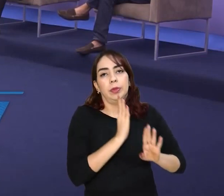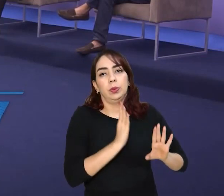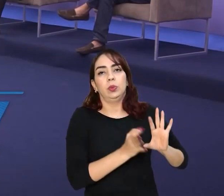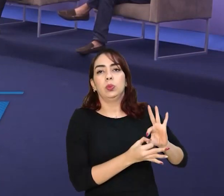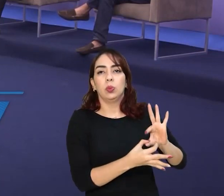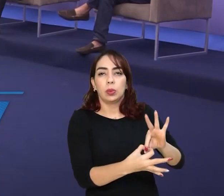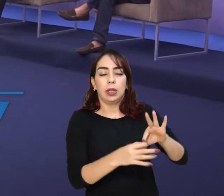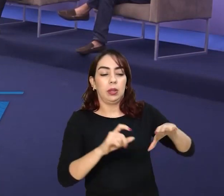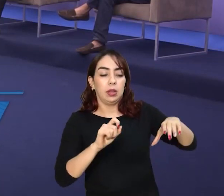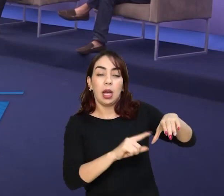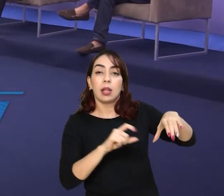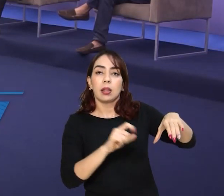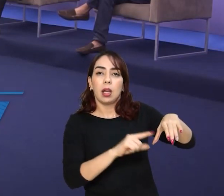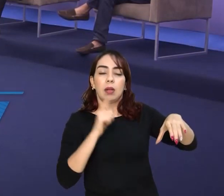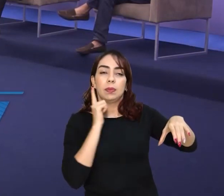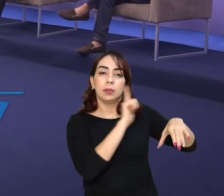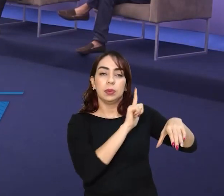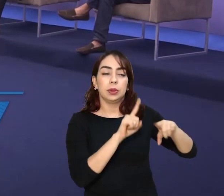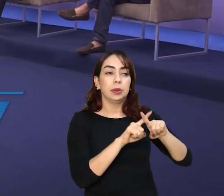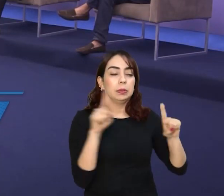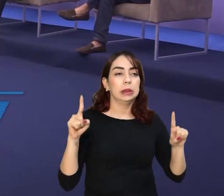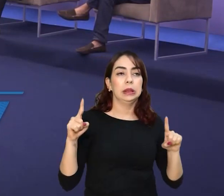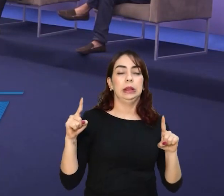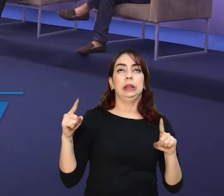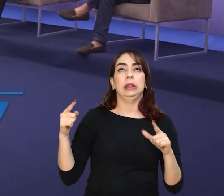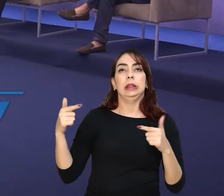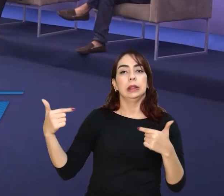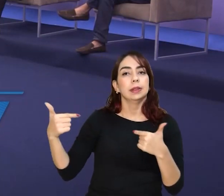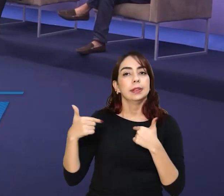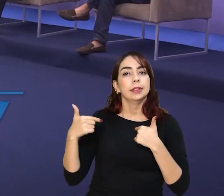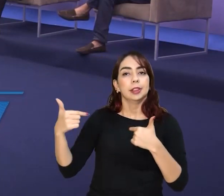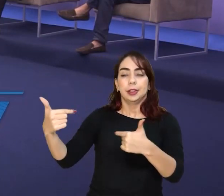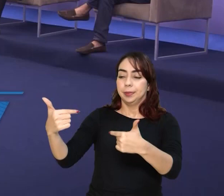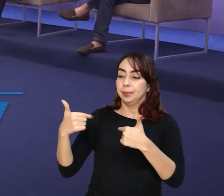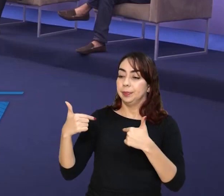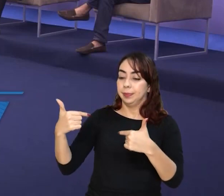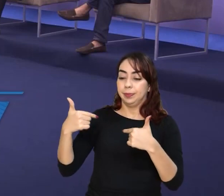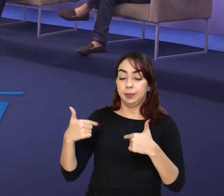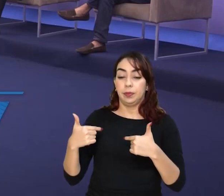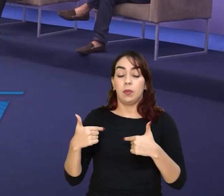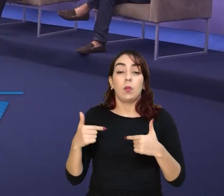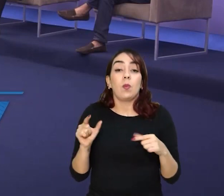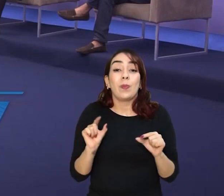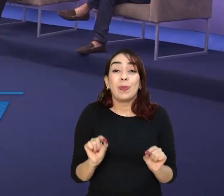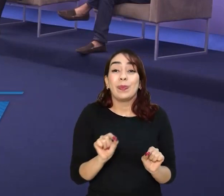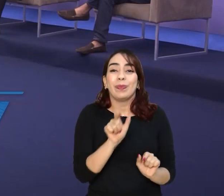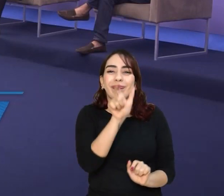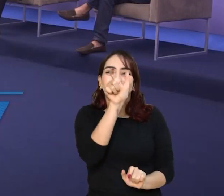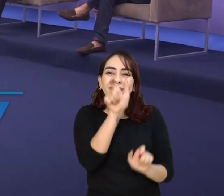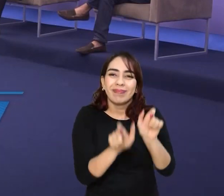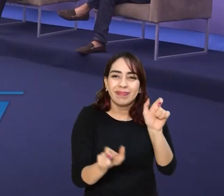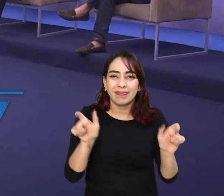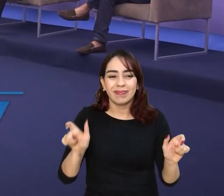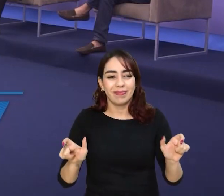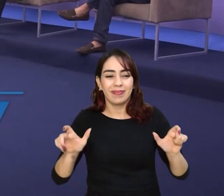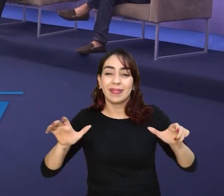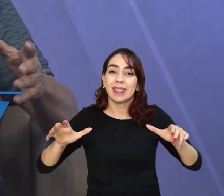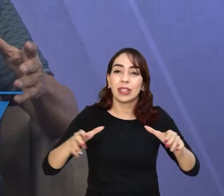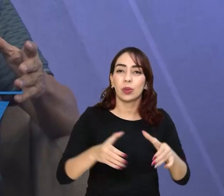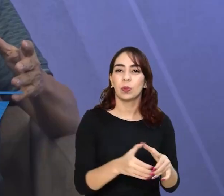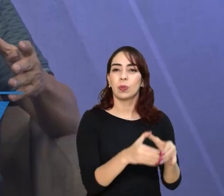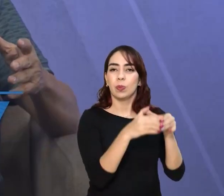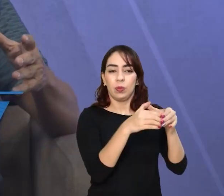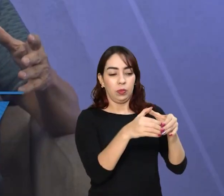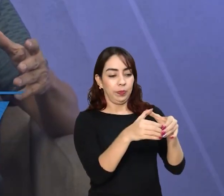sequência. E começa a ser pressionado. E aí ele encontra um time para ganhar. E aí, meu amigo, é aquela